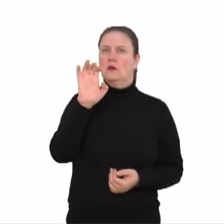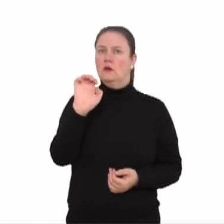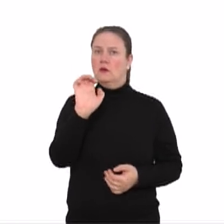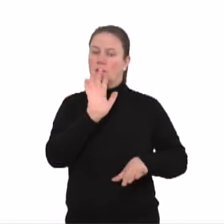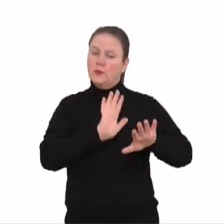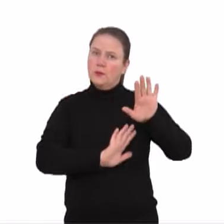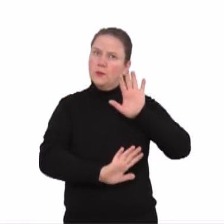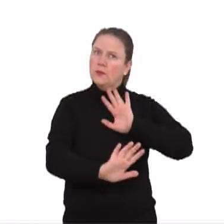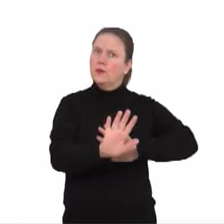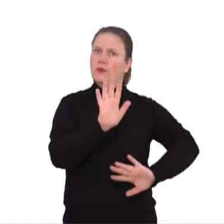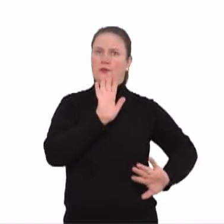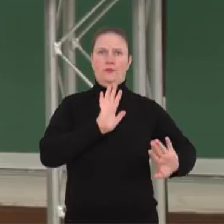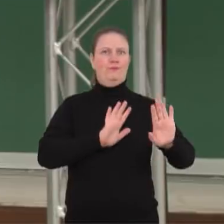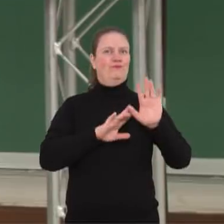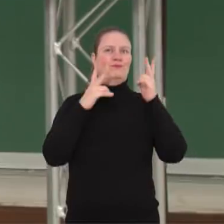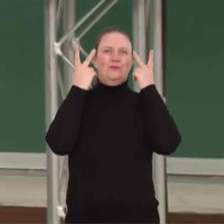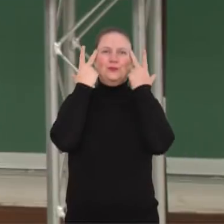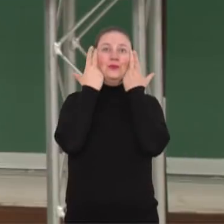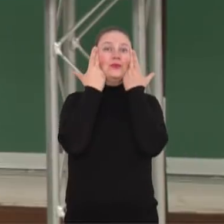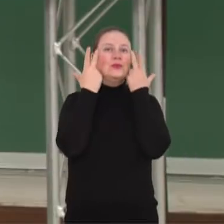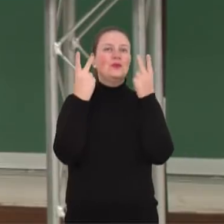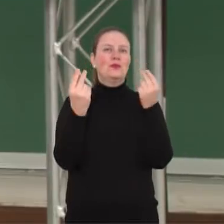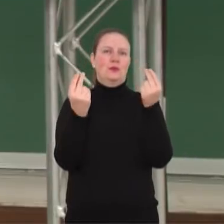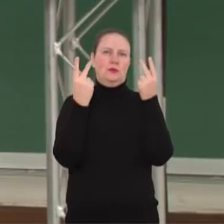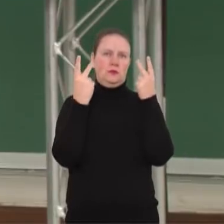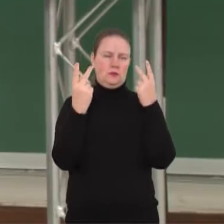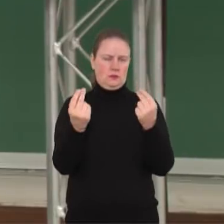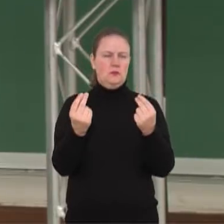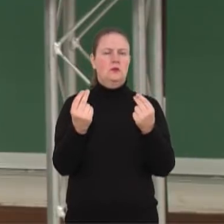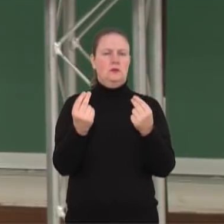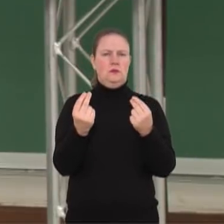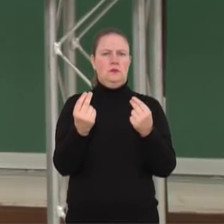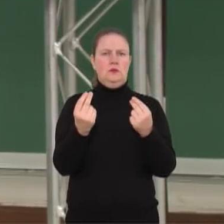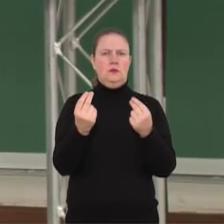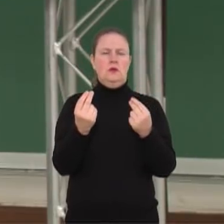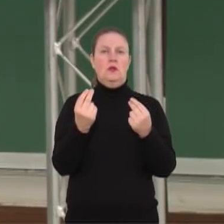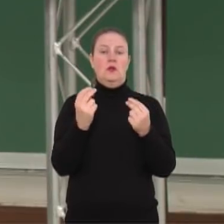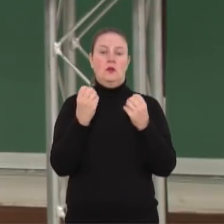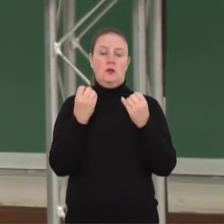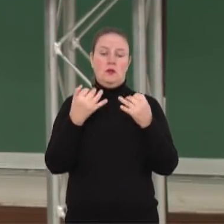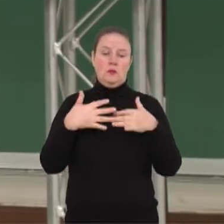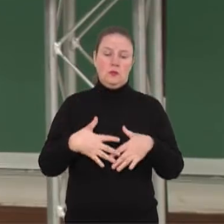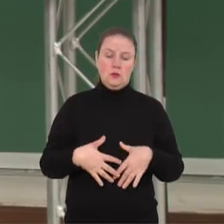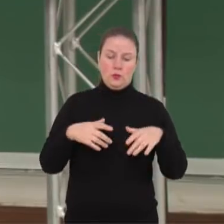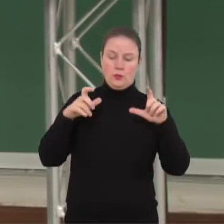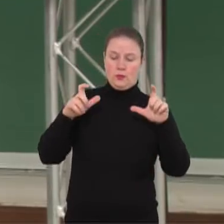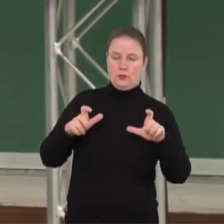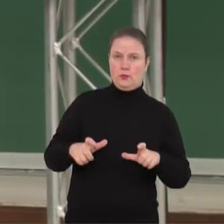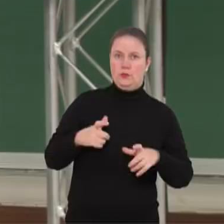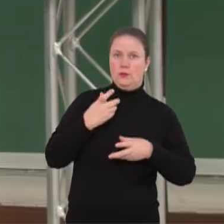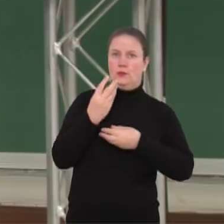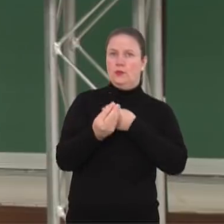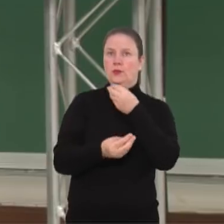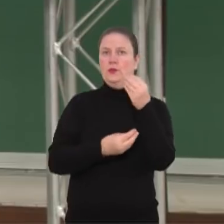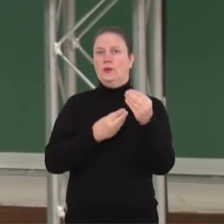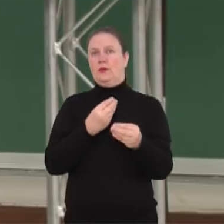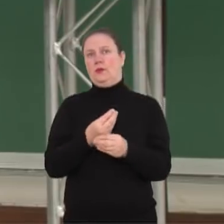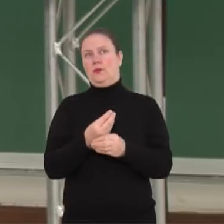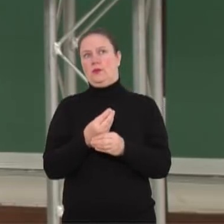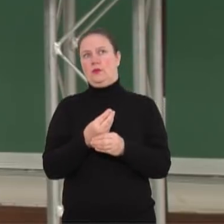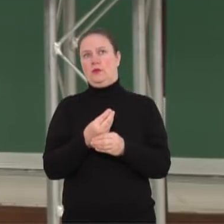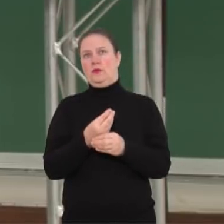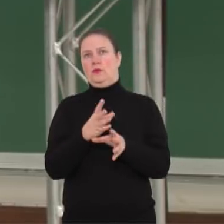like. Geralmente, o uso dele geralmente é quando eu estou falando de algum lugar, como Copacabana e Ipanema.